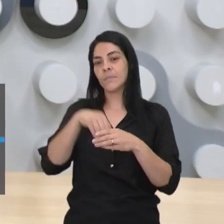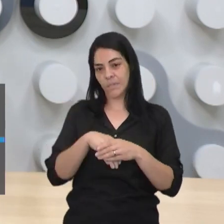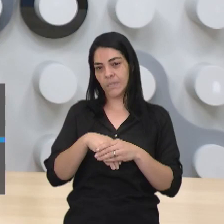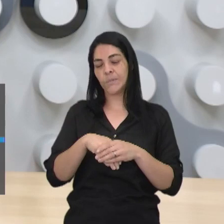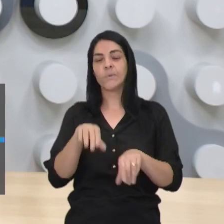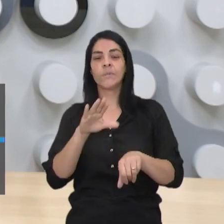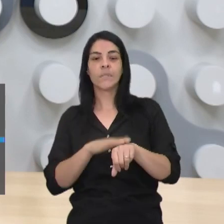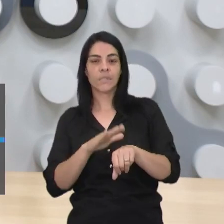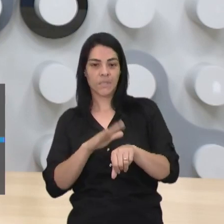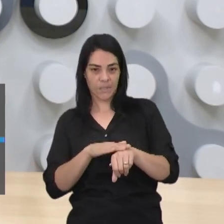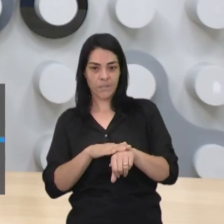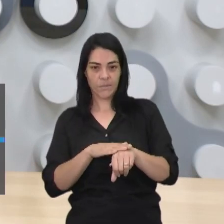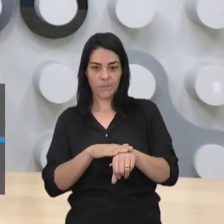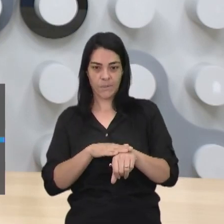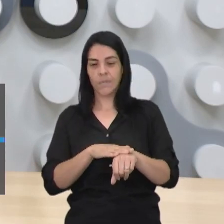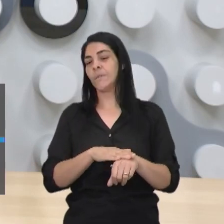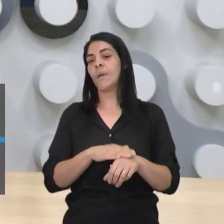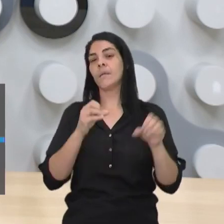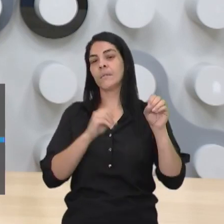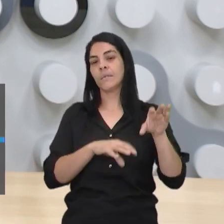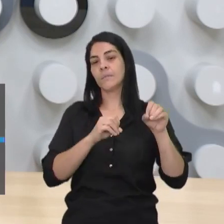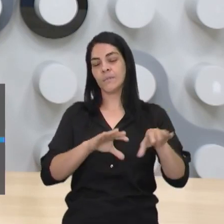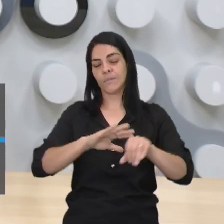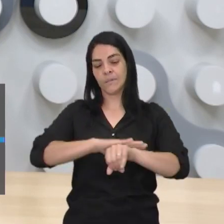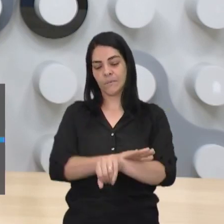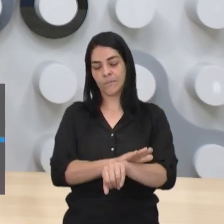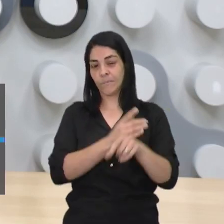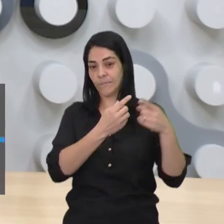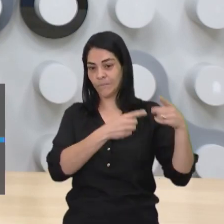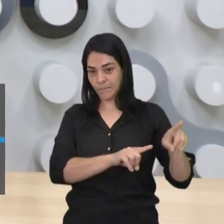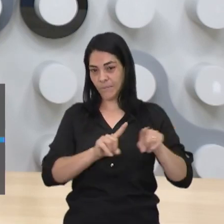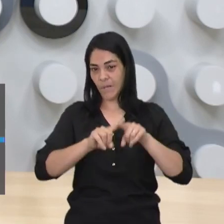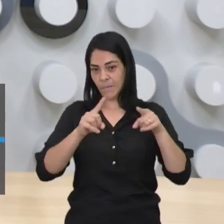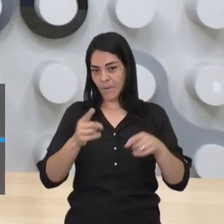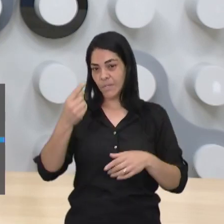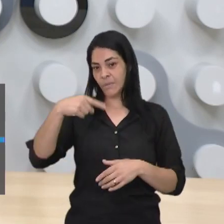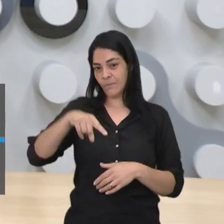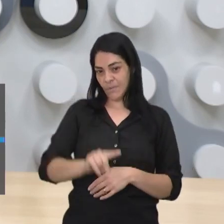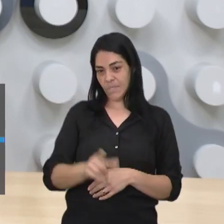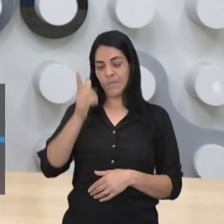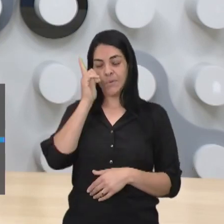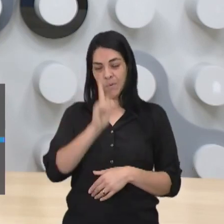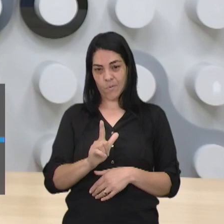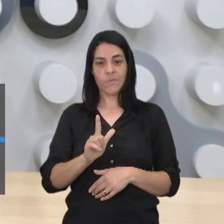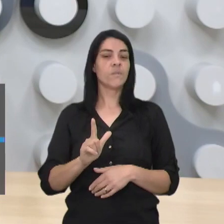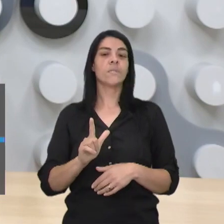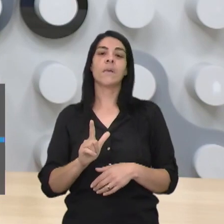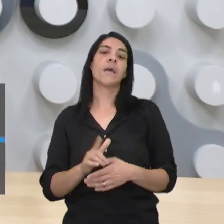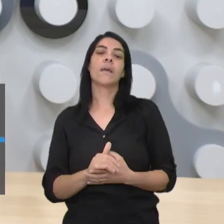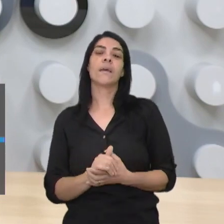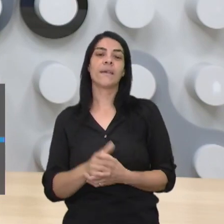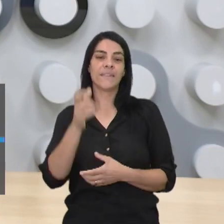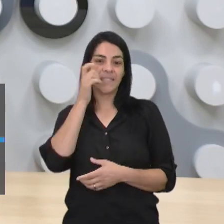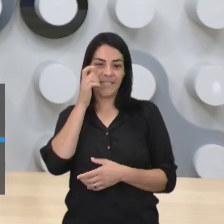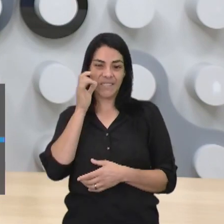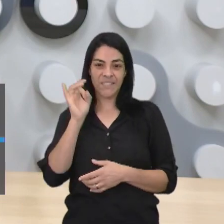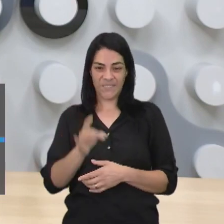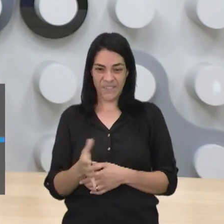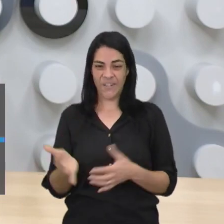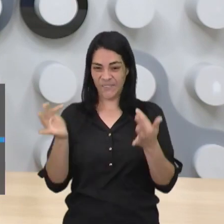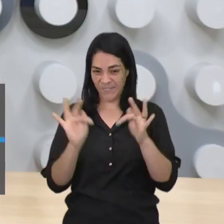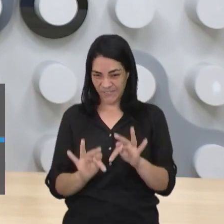ações aí da educação antirracista, tá certo? Mas claro, vocês vão fazer isso e dar uma olhadinha só no final dessa aula, tá